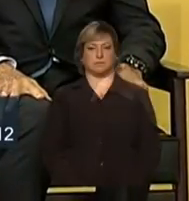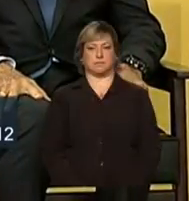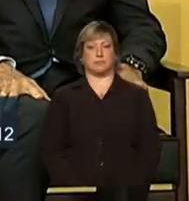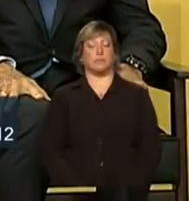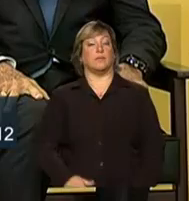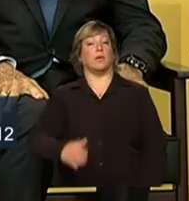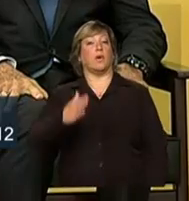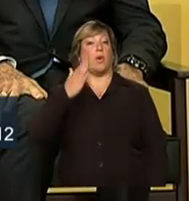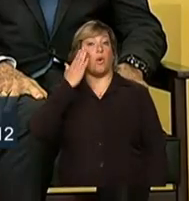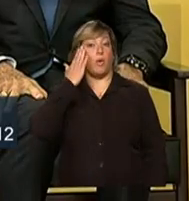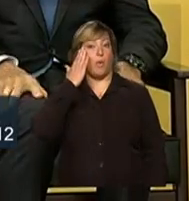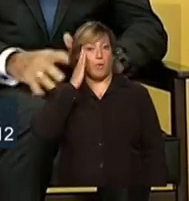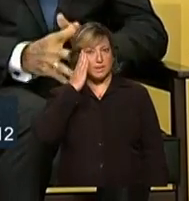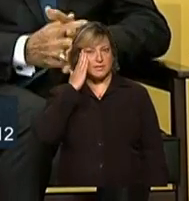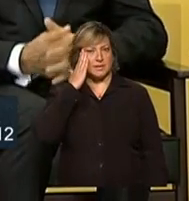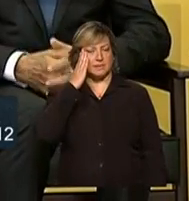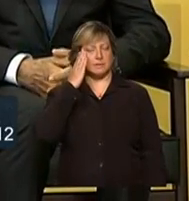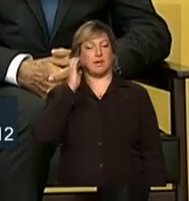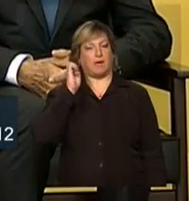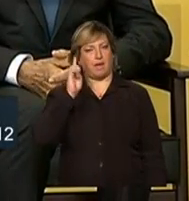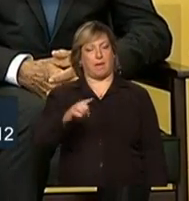Consciência é a palavra-chave.